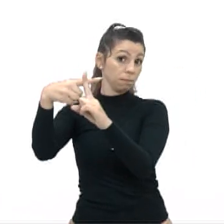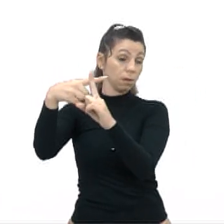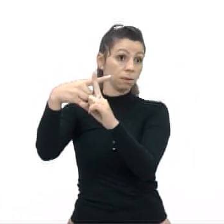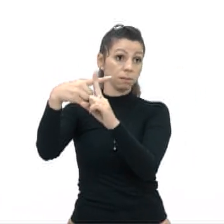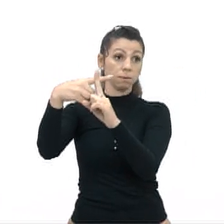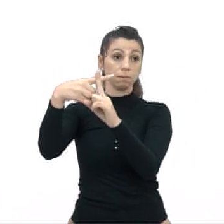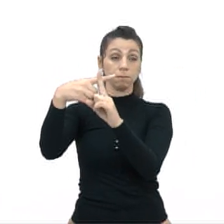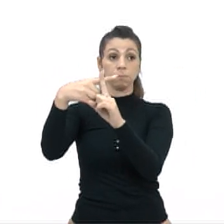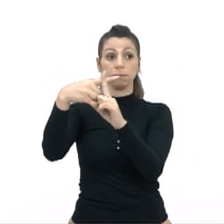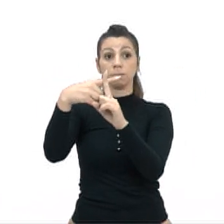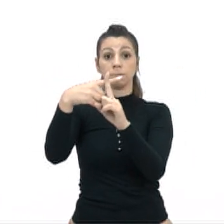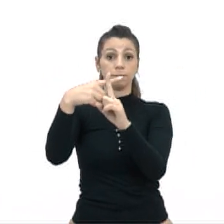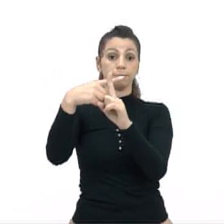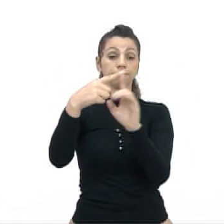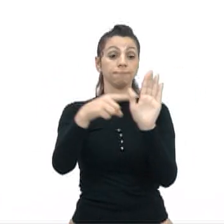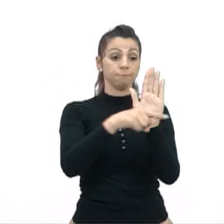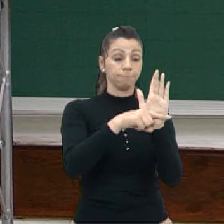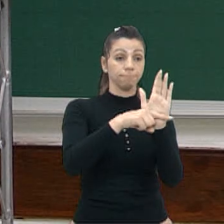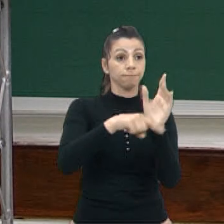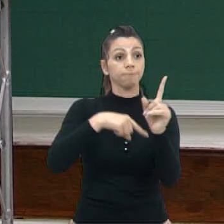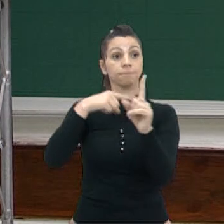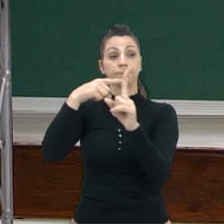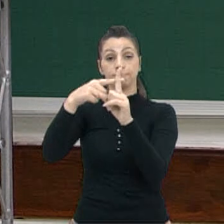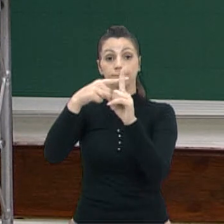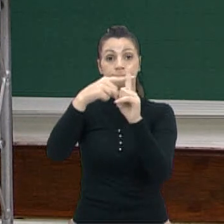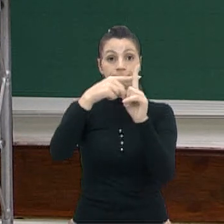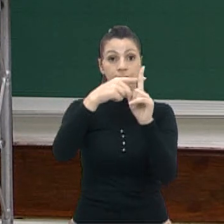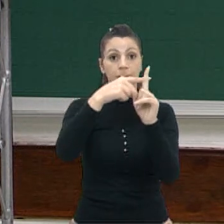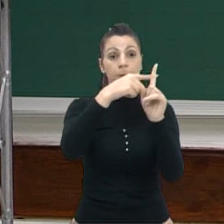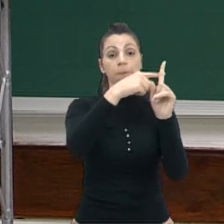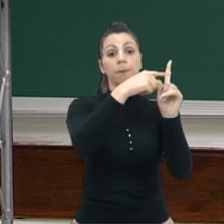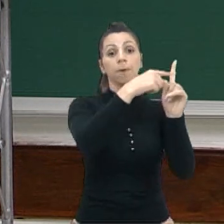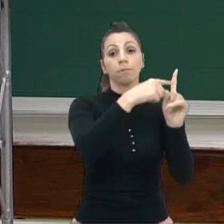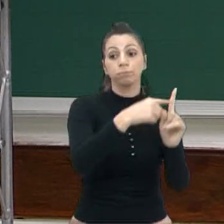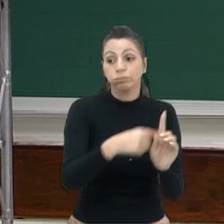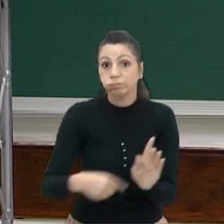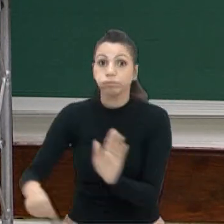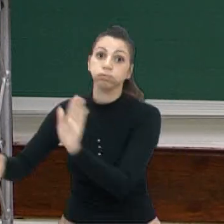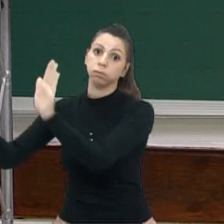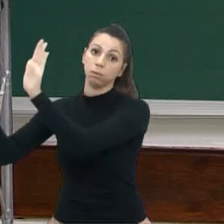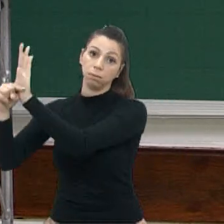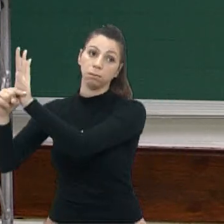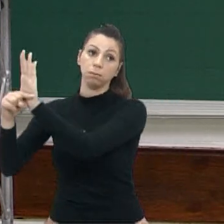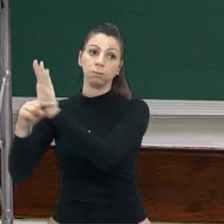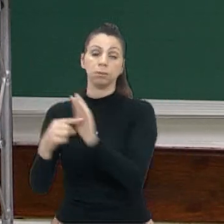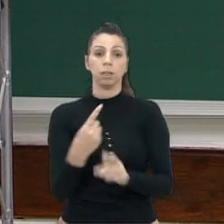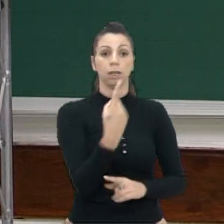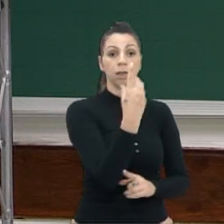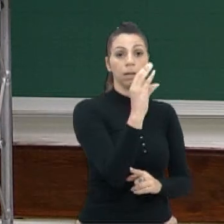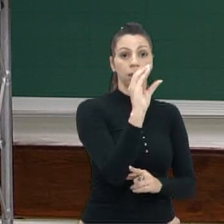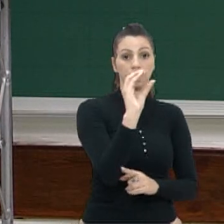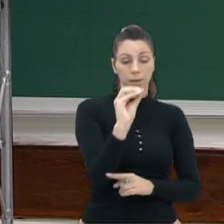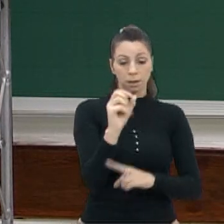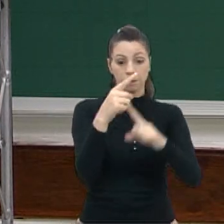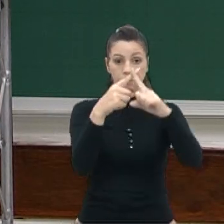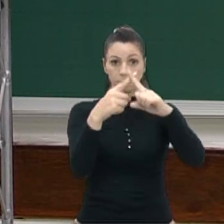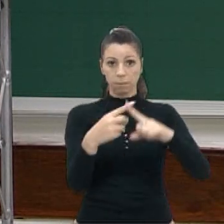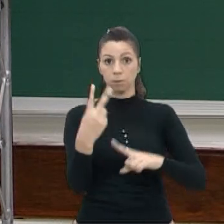positivo. Menos com mais é menos. 10 vezes 2 é